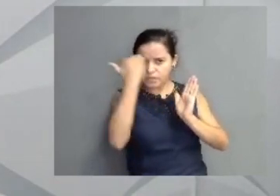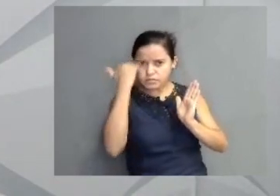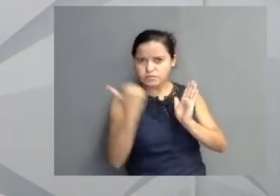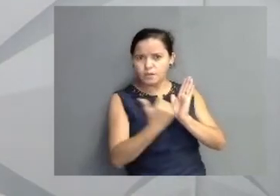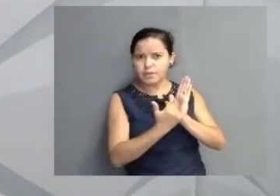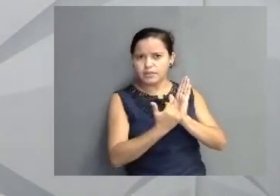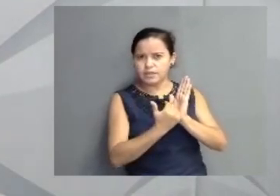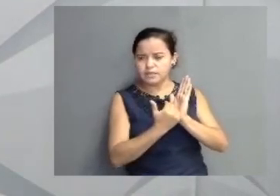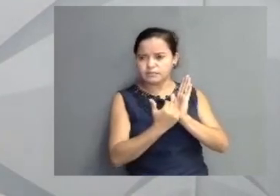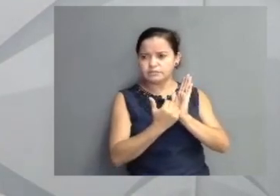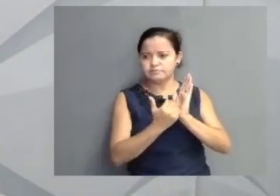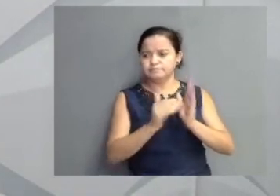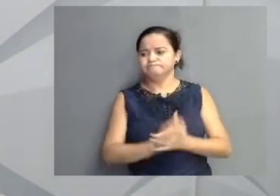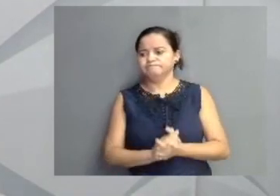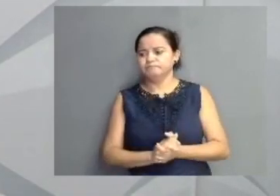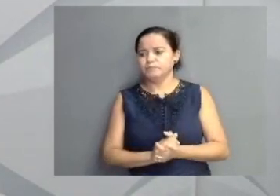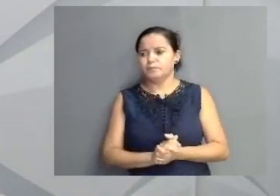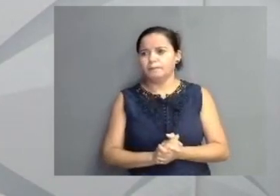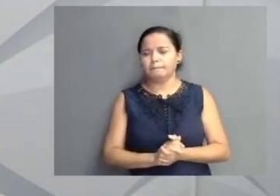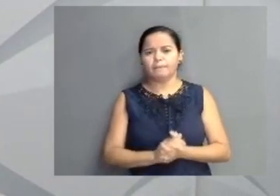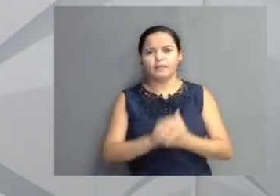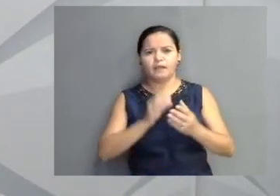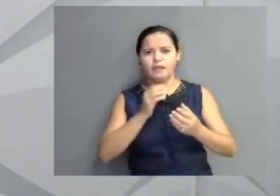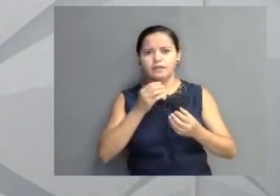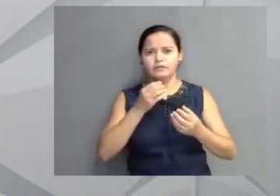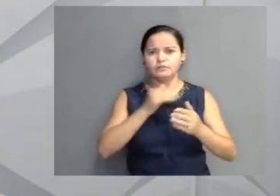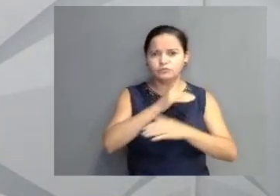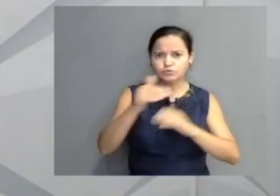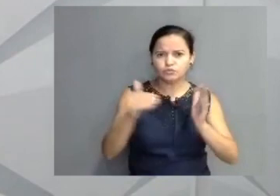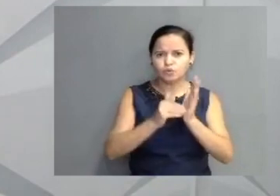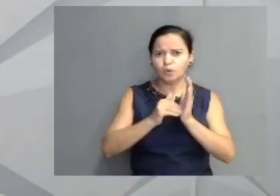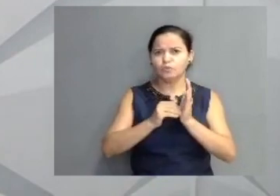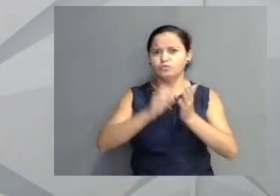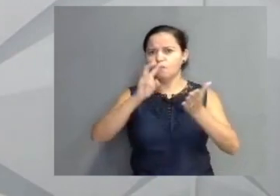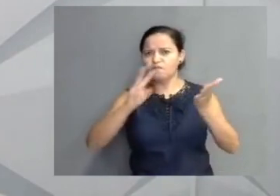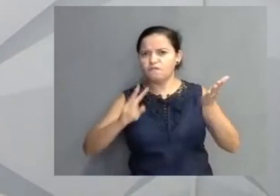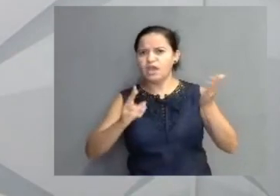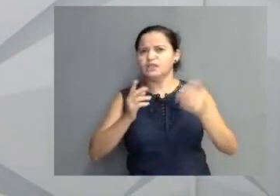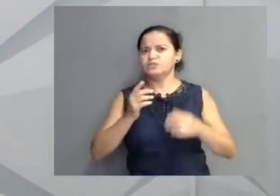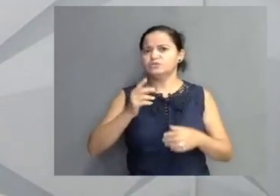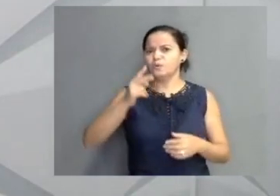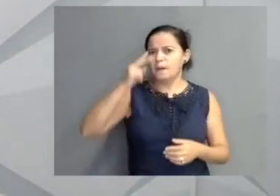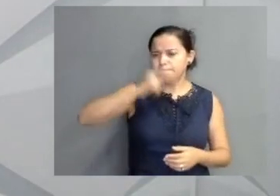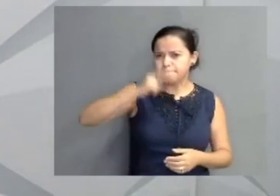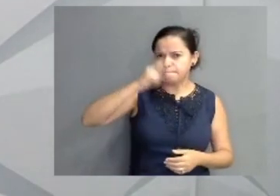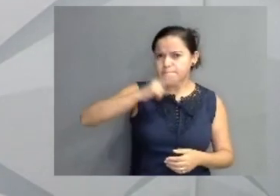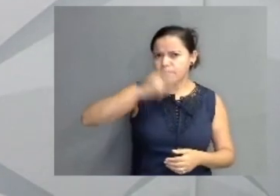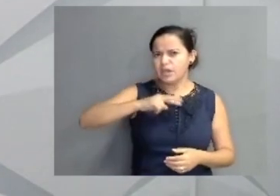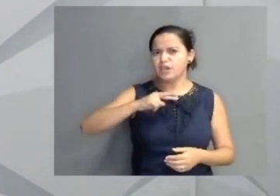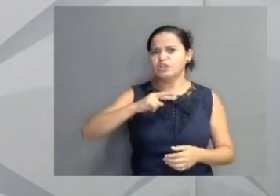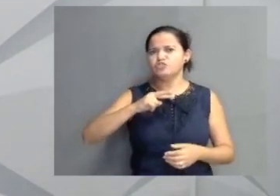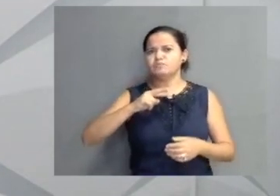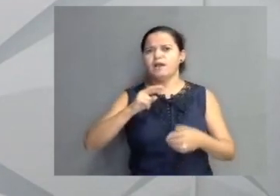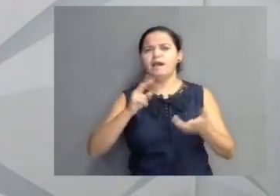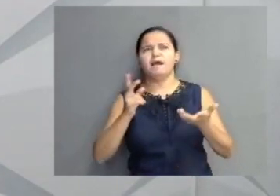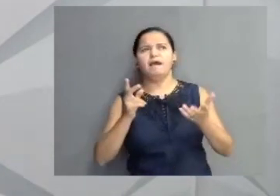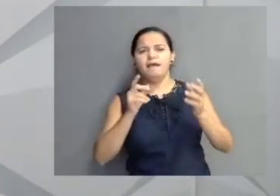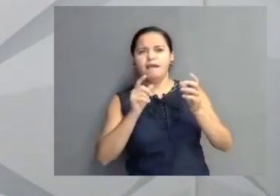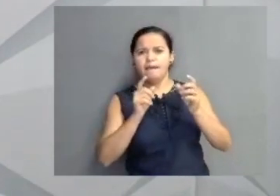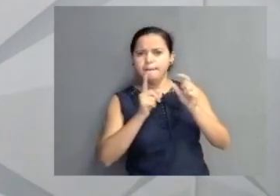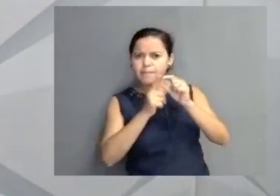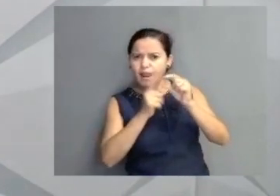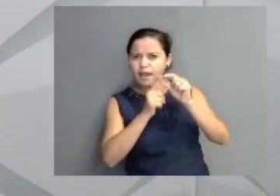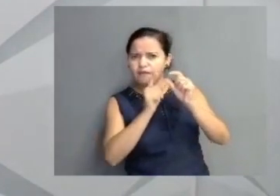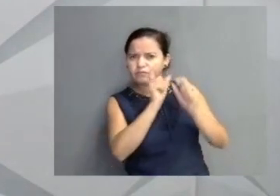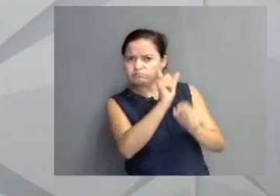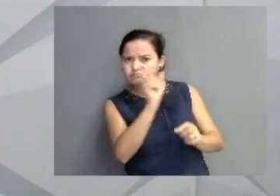rimam nessa sequência e todos os versos têm a mesma quantidade de sílabas, tá certo? Depois você pode revisar e